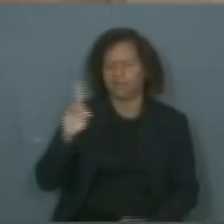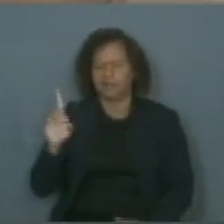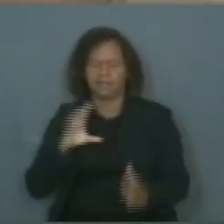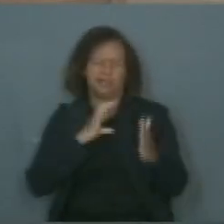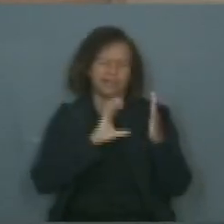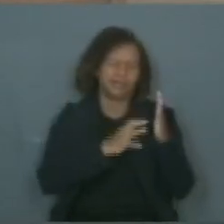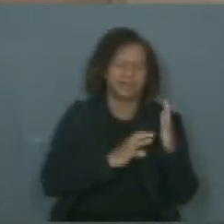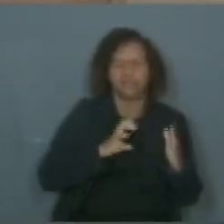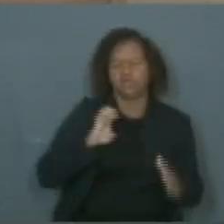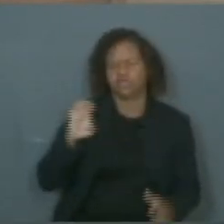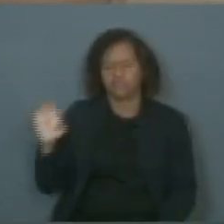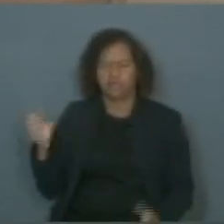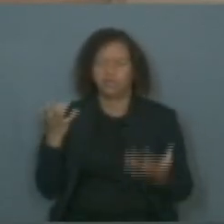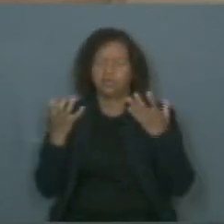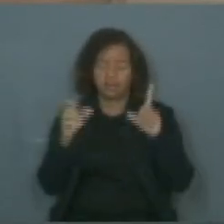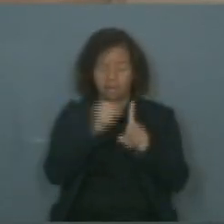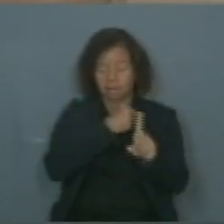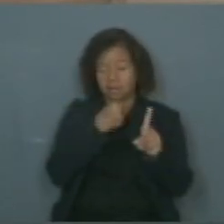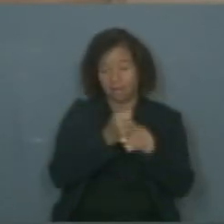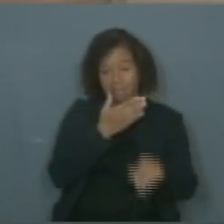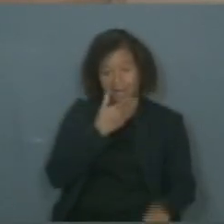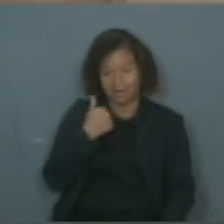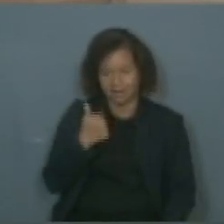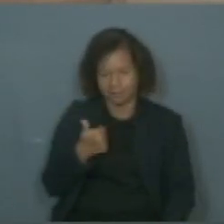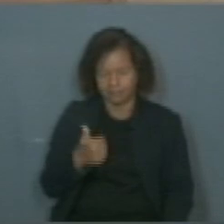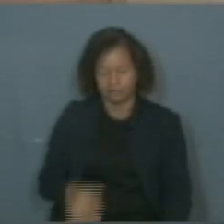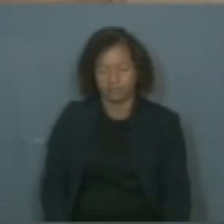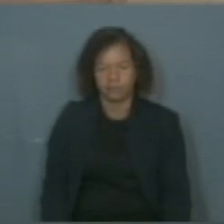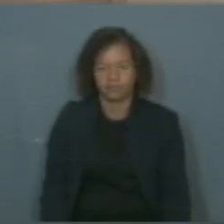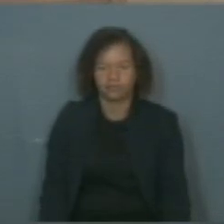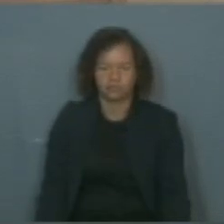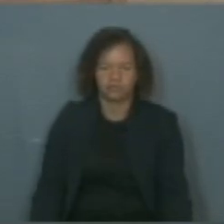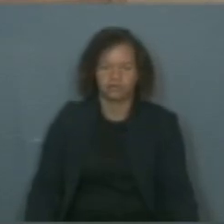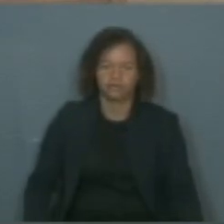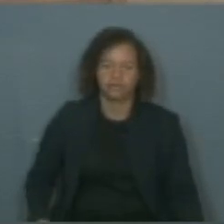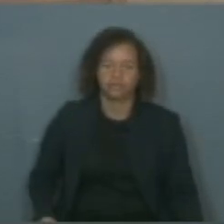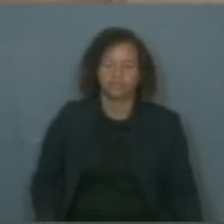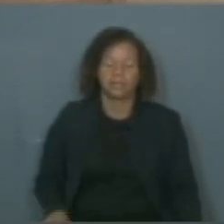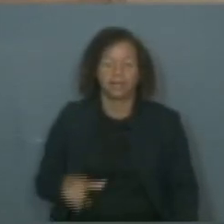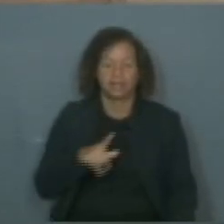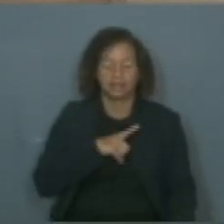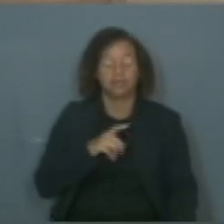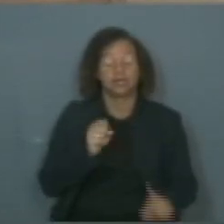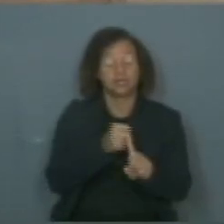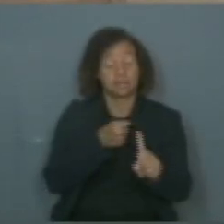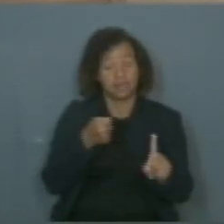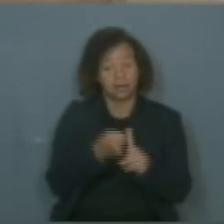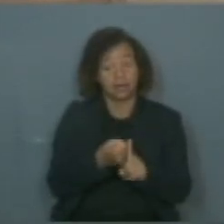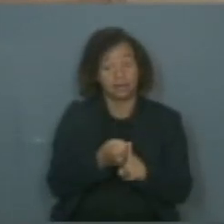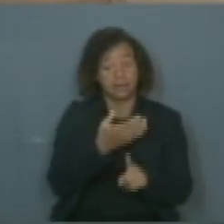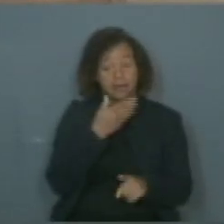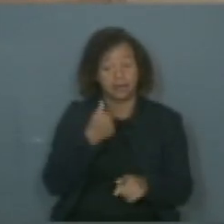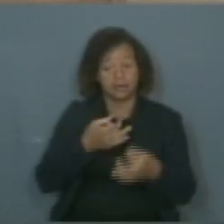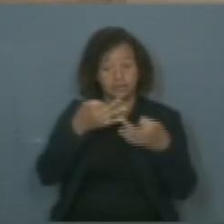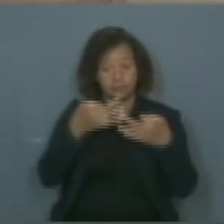baixo, todo mundo quer uma sociedade melhor. Para ter uma sociedade melhor, a gente tem que ser justo.